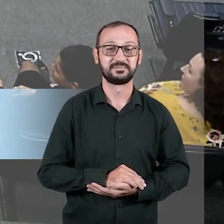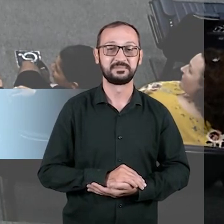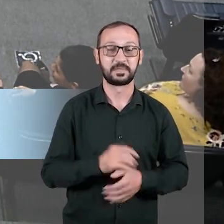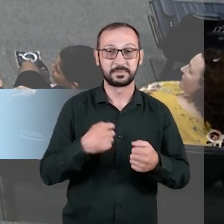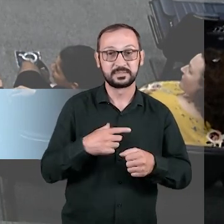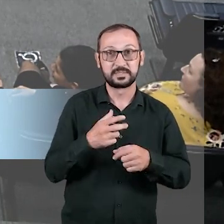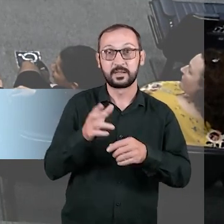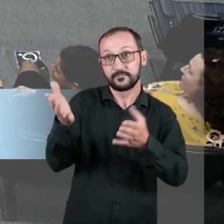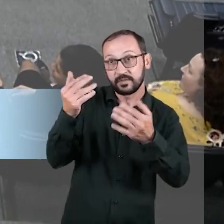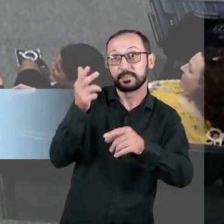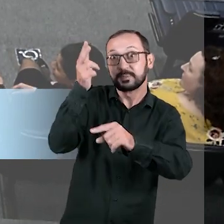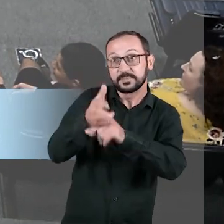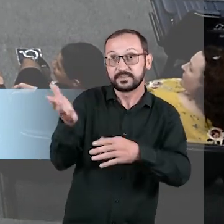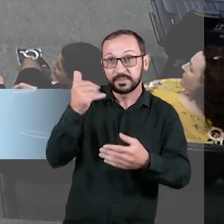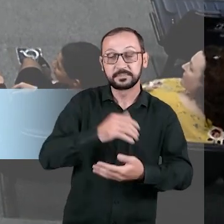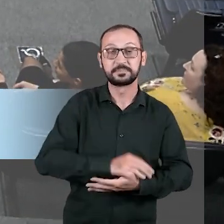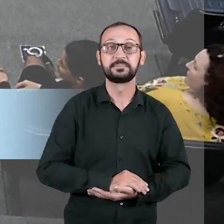Já que tem que ser para gravação.